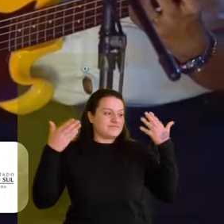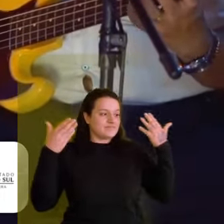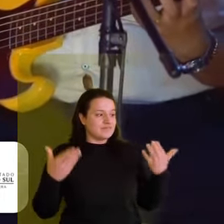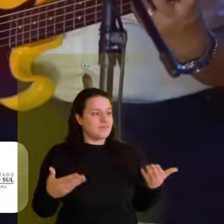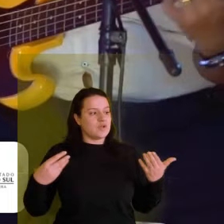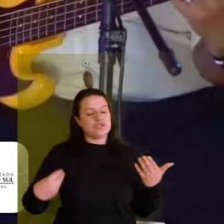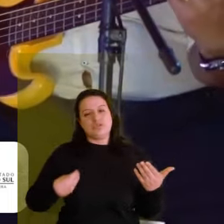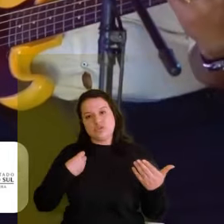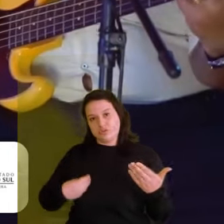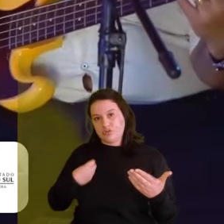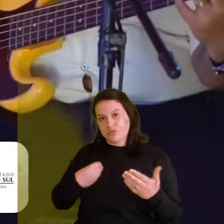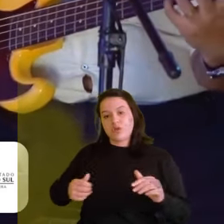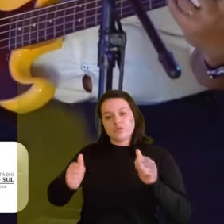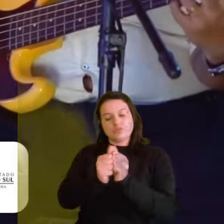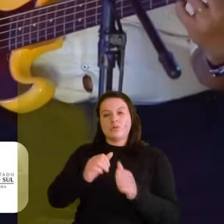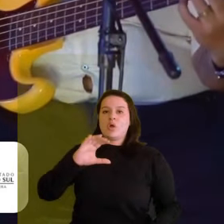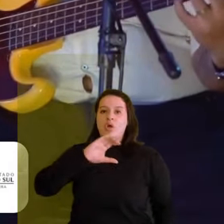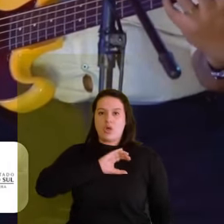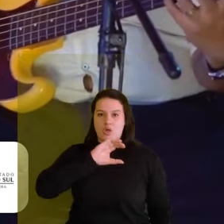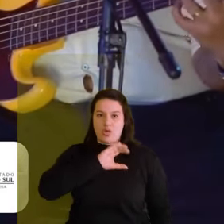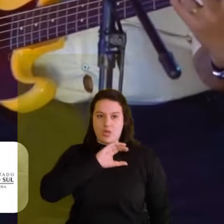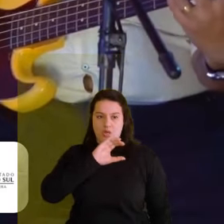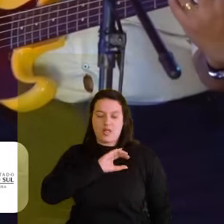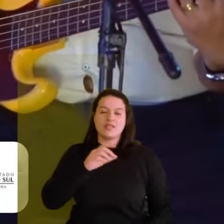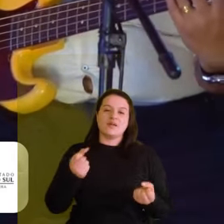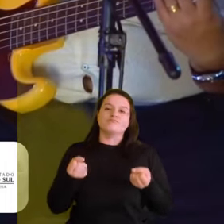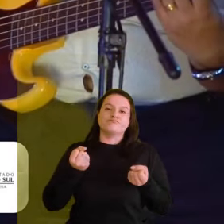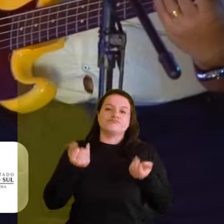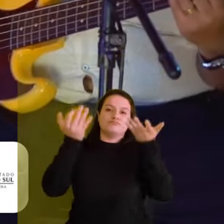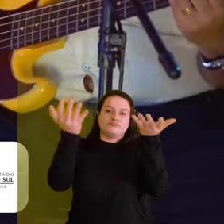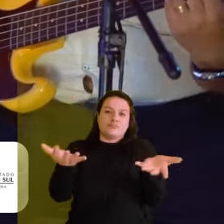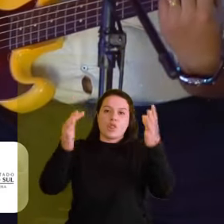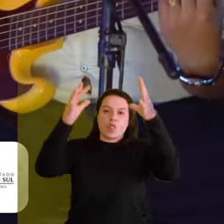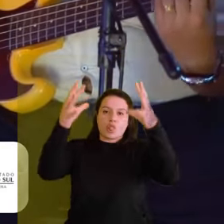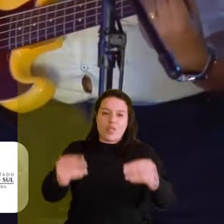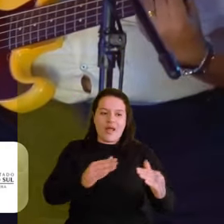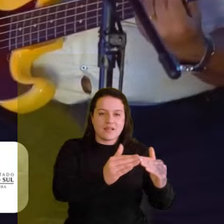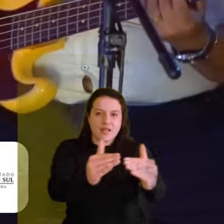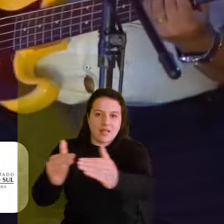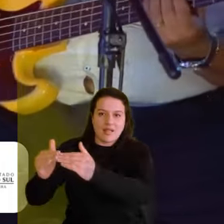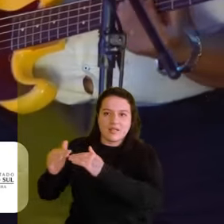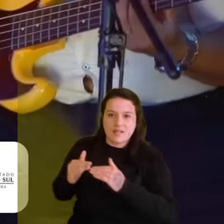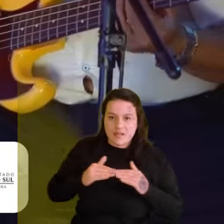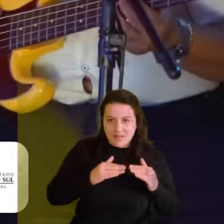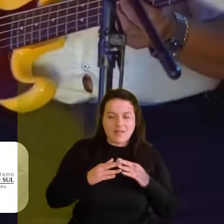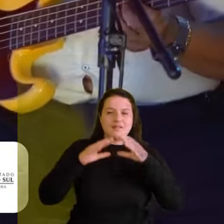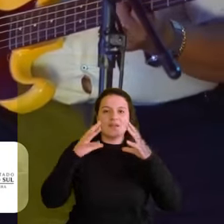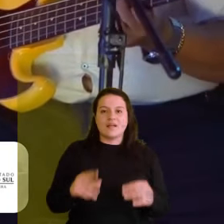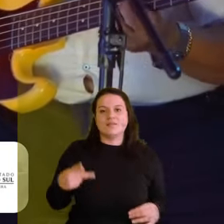colegas, levando a nossa mensagem a todos os lares de toda parte do Brasil, até fora do Brasil,